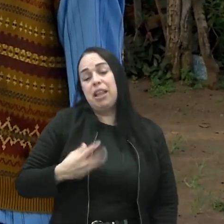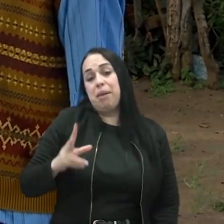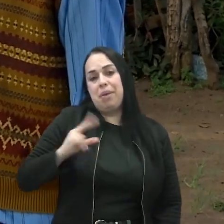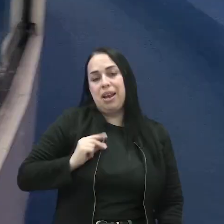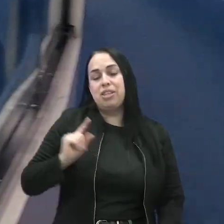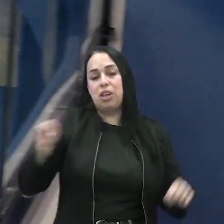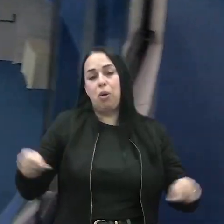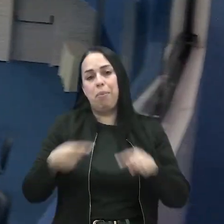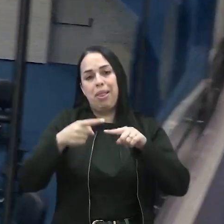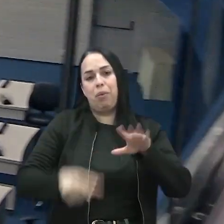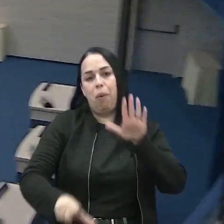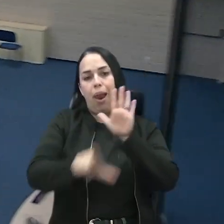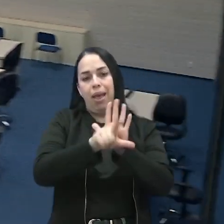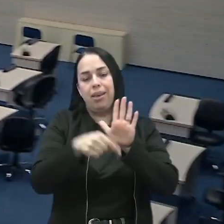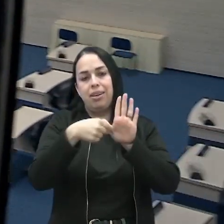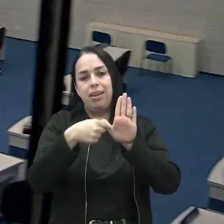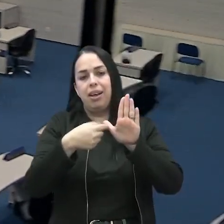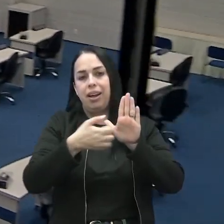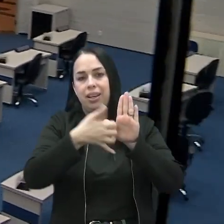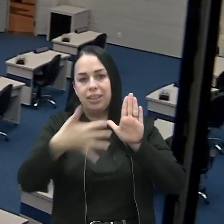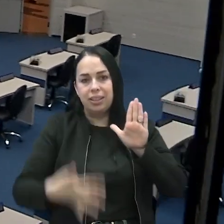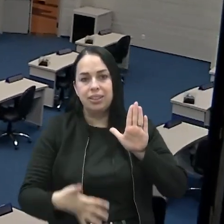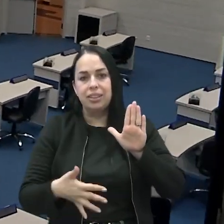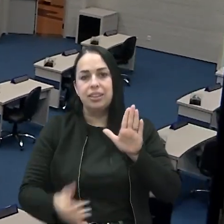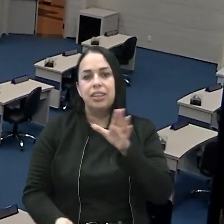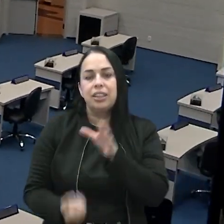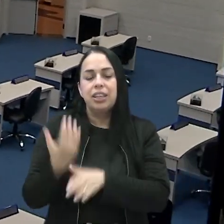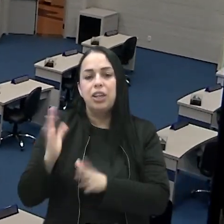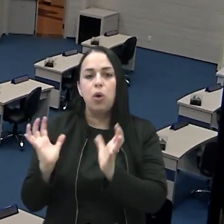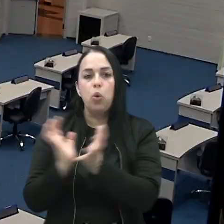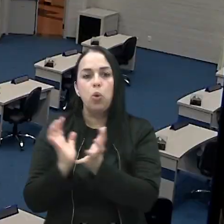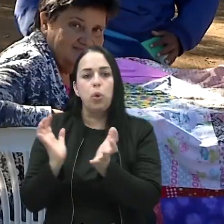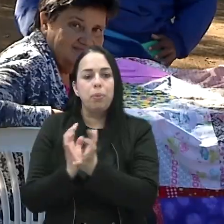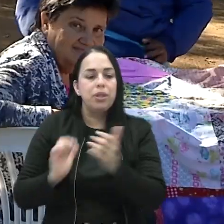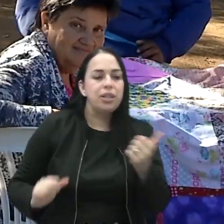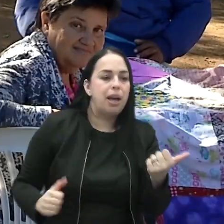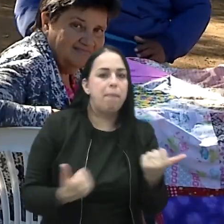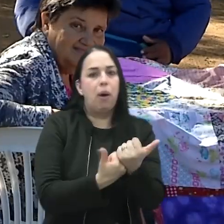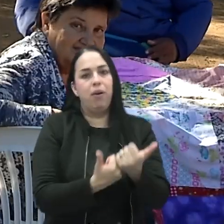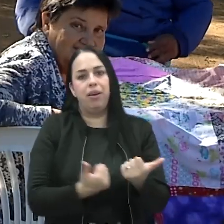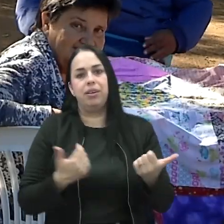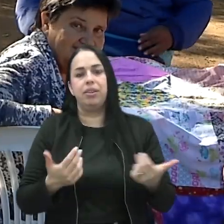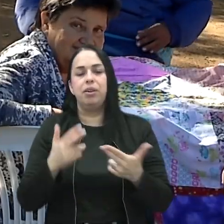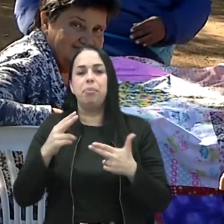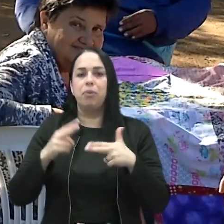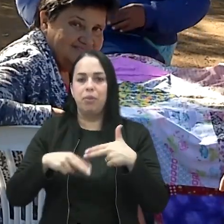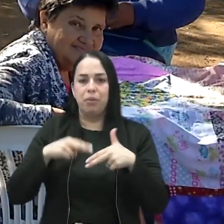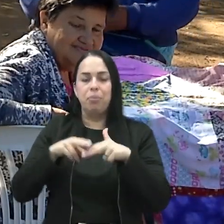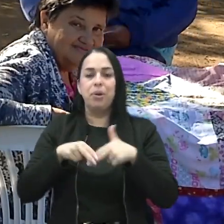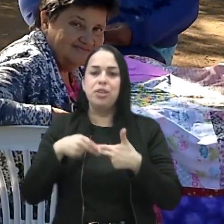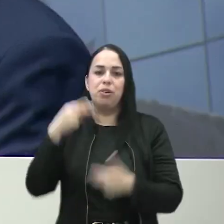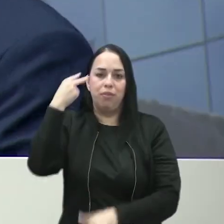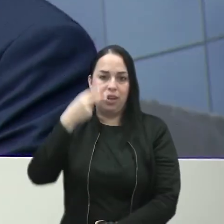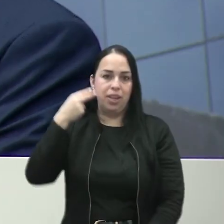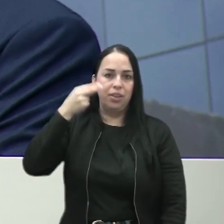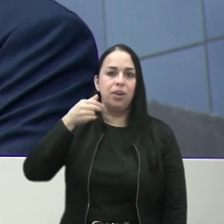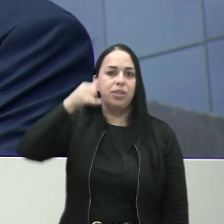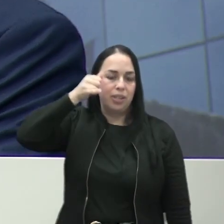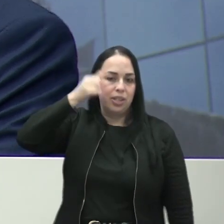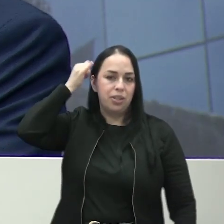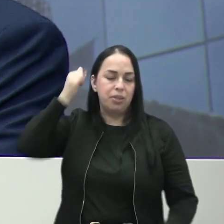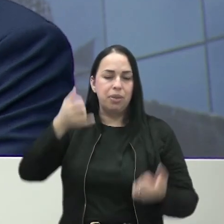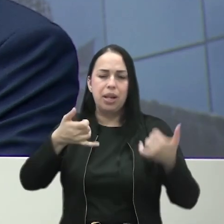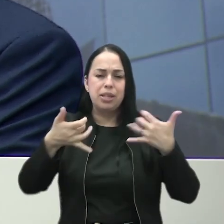aos pacientes. Um direito garantido por uma lei aprovada na Câmara que cria em São José um programa de apoio a pessoas com esquizofrenia. Para o